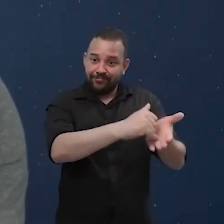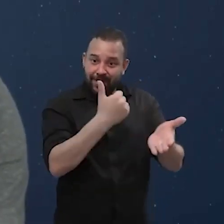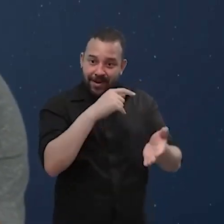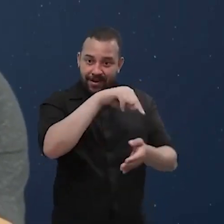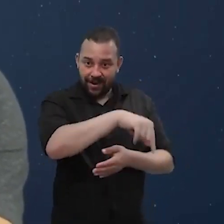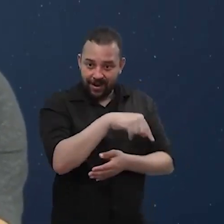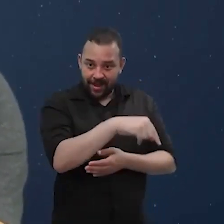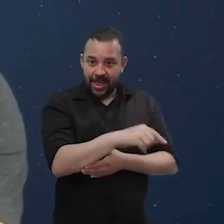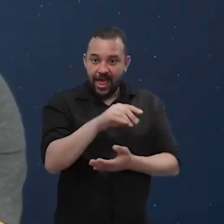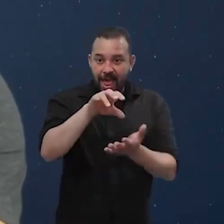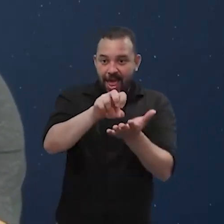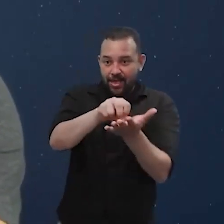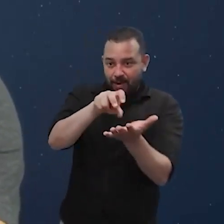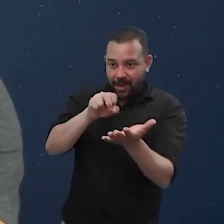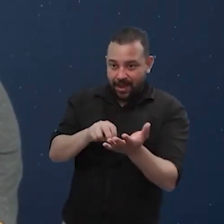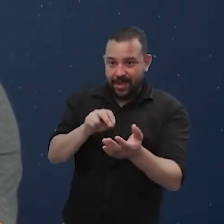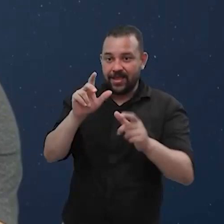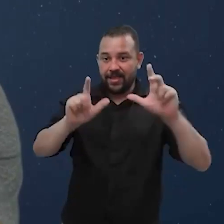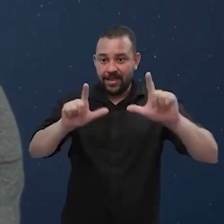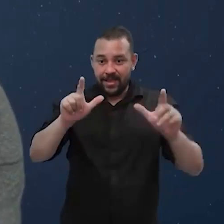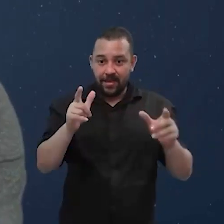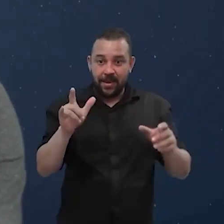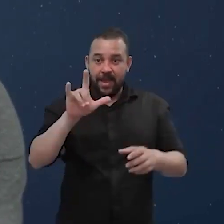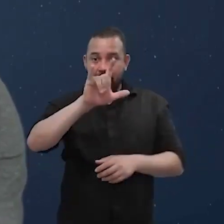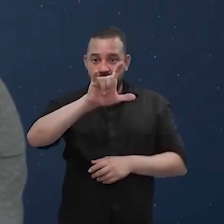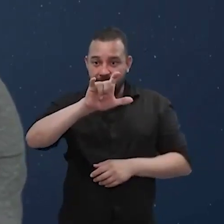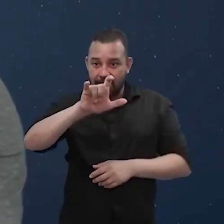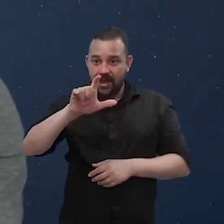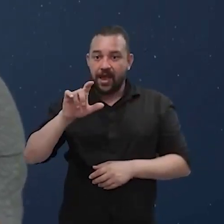EducaPE TV, me acompanha também no Instagram,